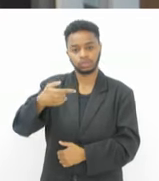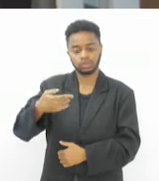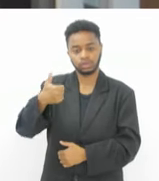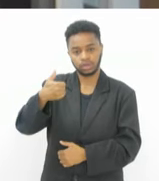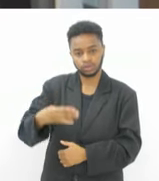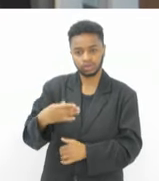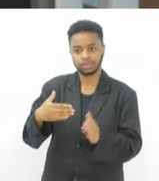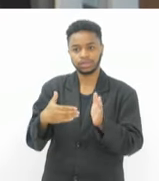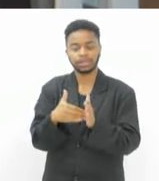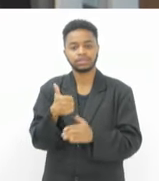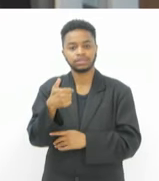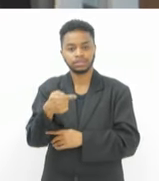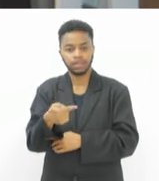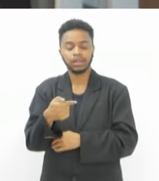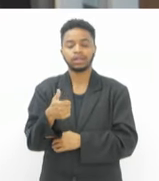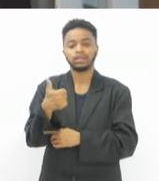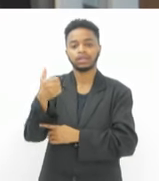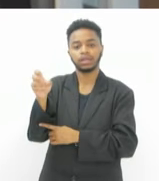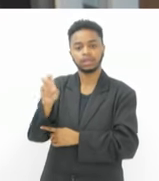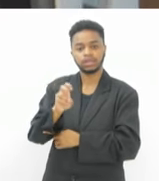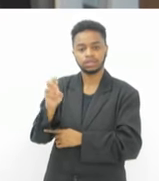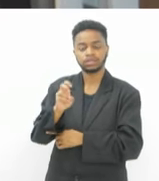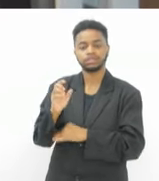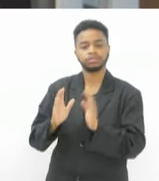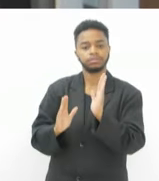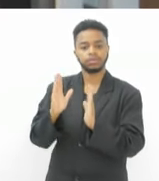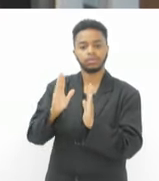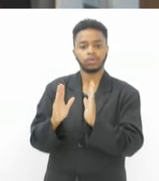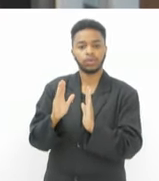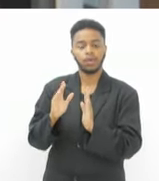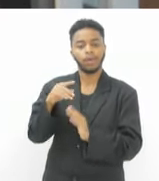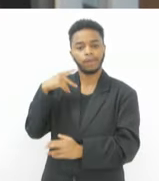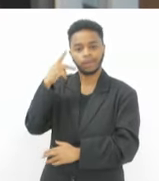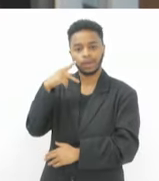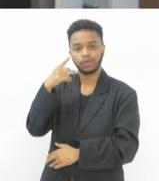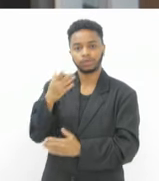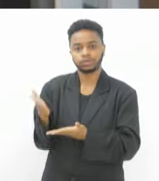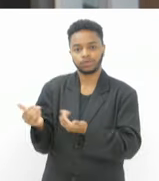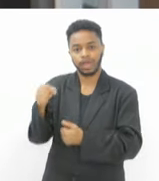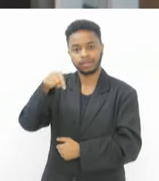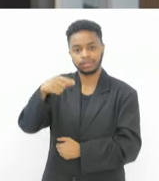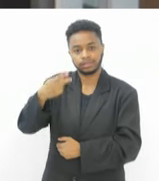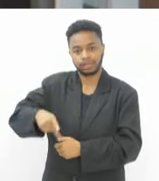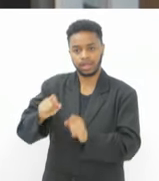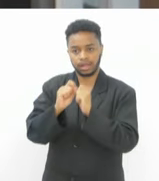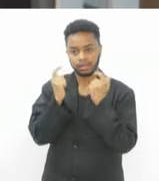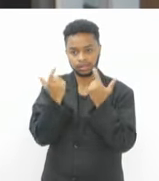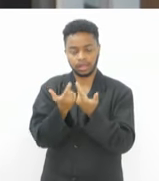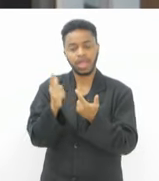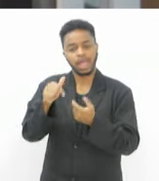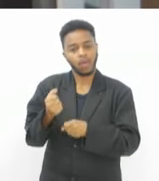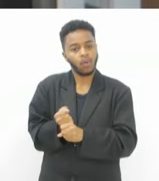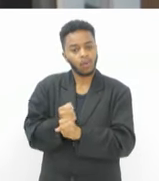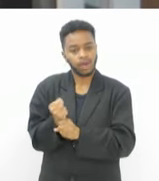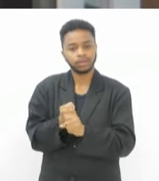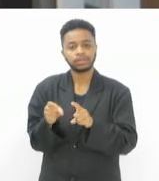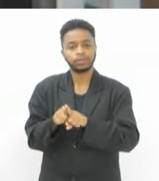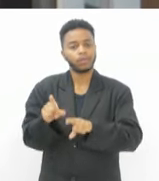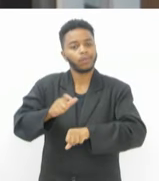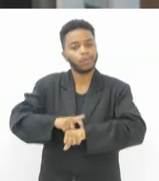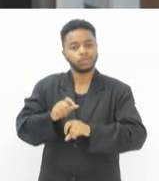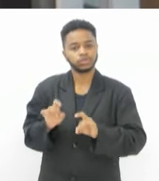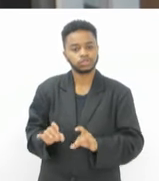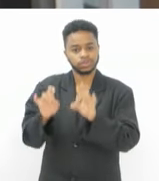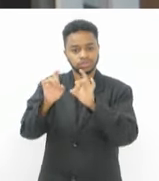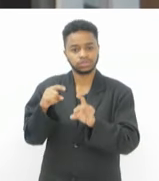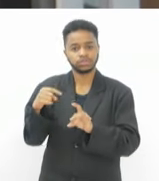para a 15ª edição do Parlamento Juvenil aqui na Assembleia Legislativa. Será um ano e também uma edição muito